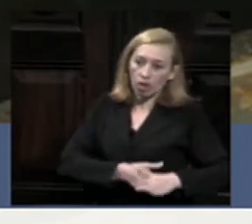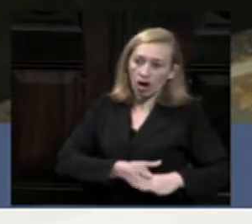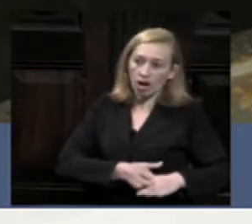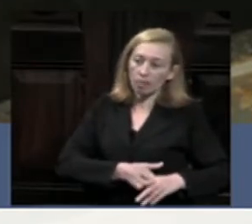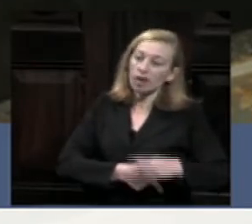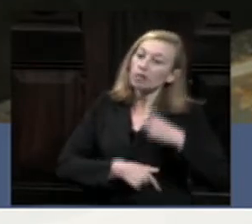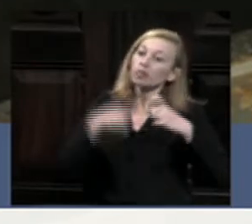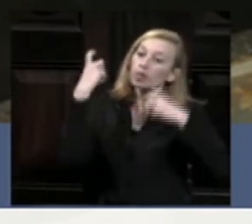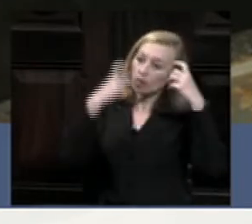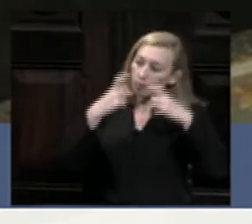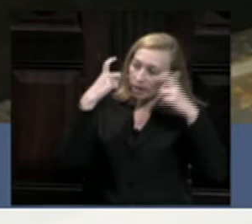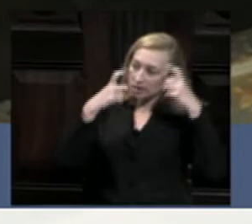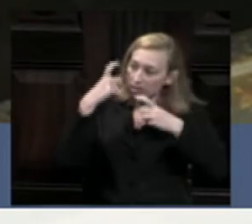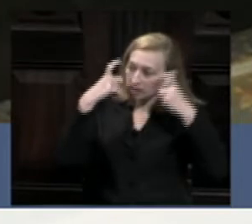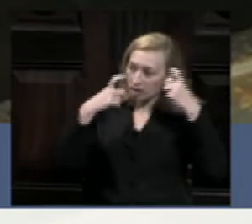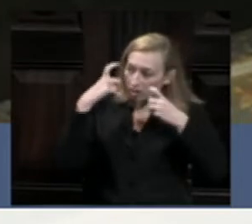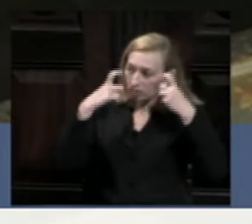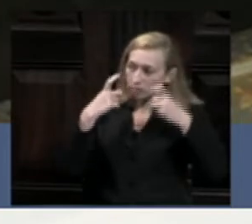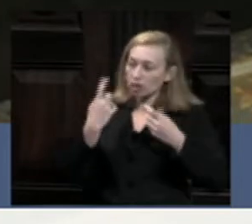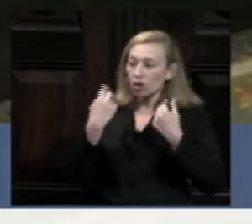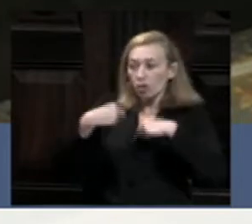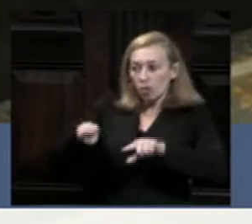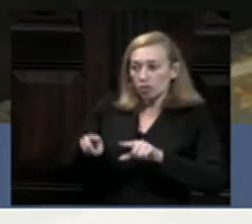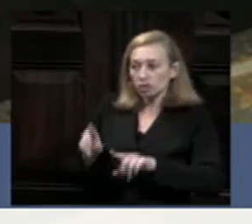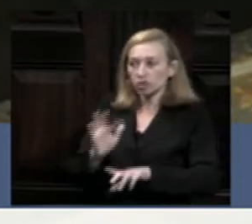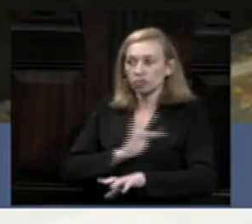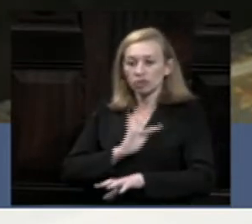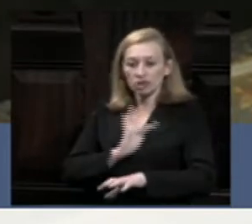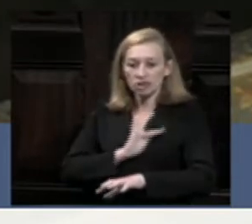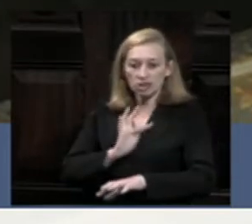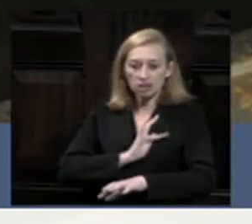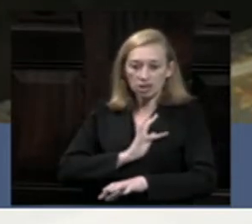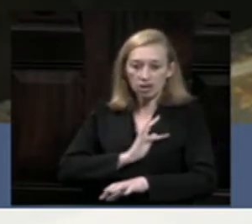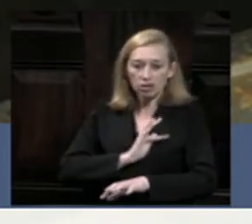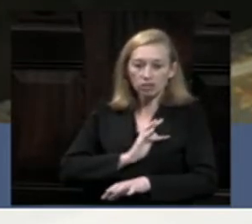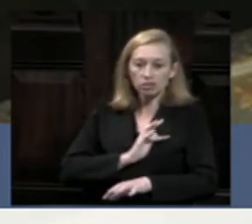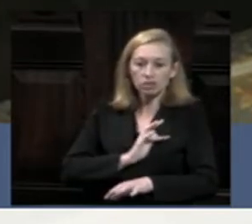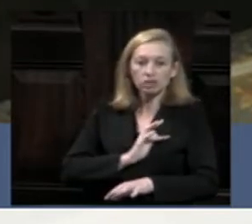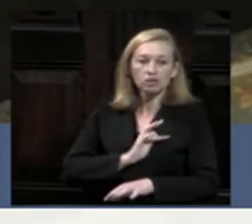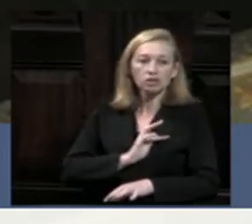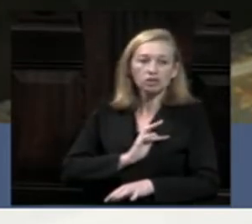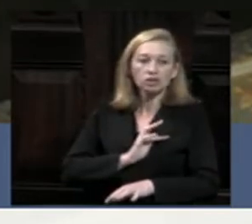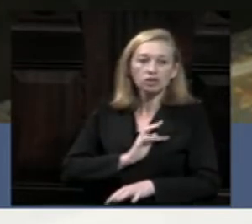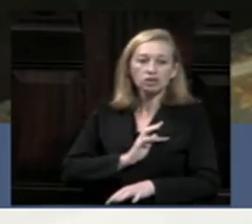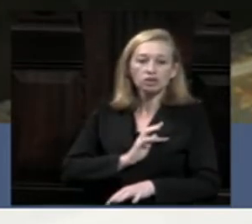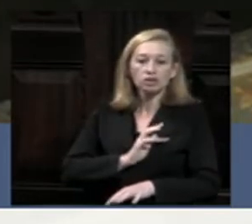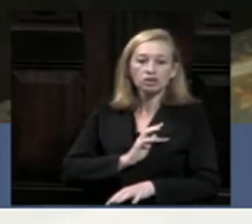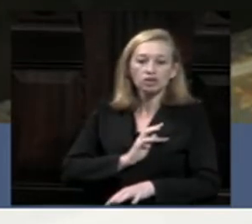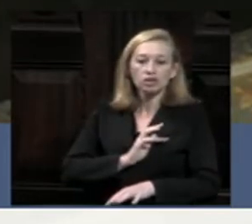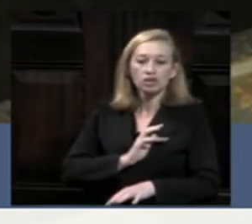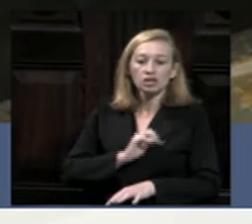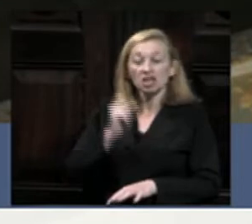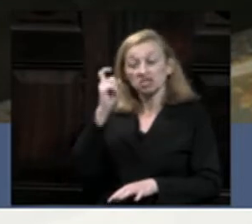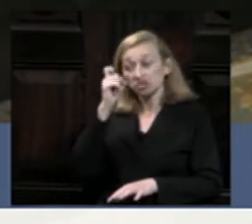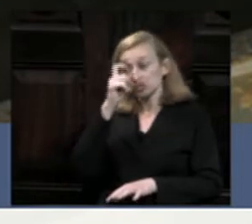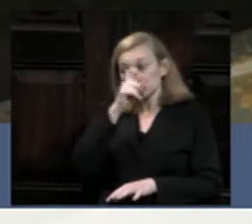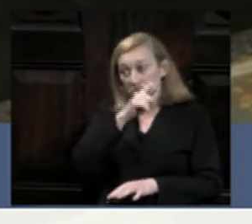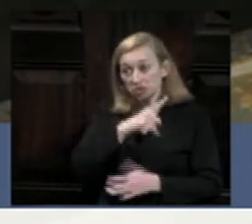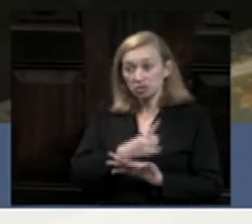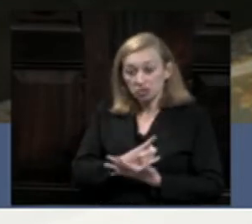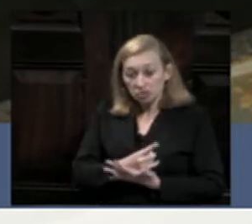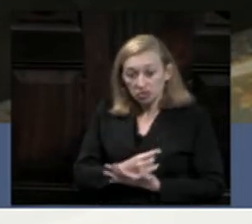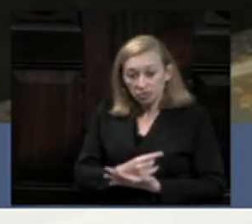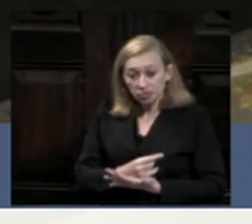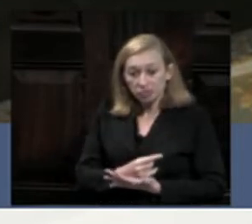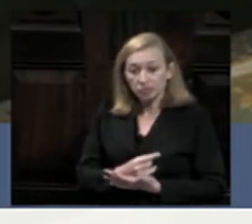é mais um foco de violência contra o policial, que se torna uma vítima ainda mais, menos difícil de ser abatida nesse